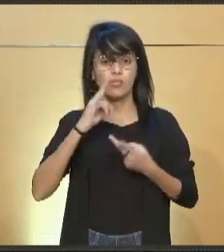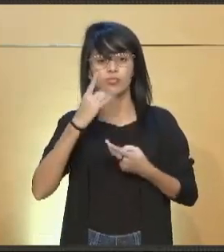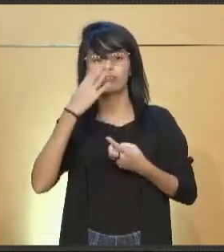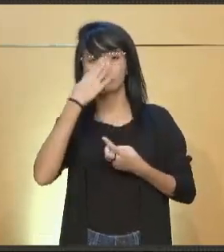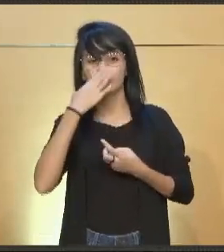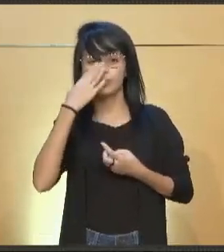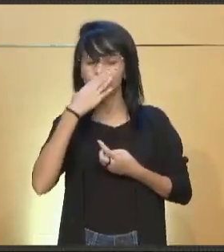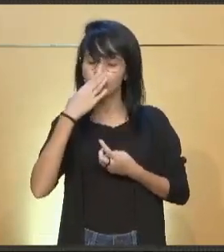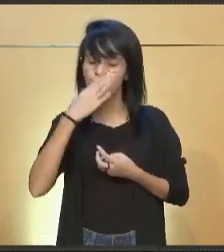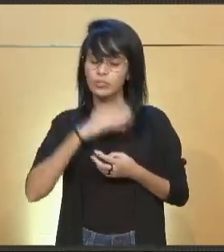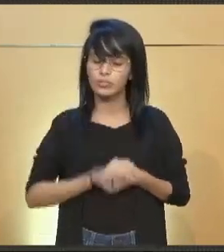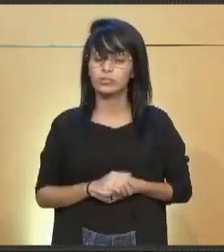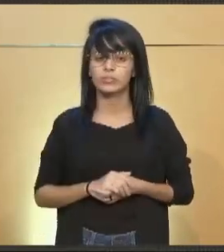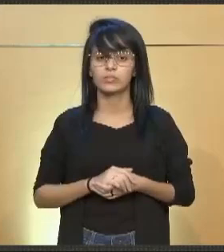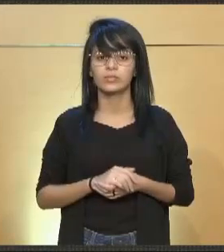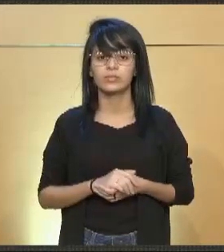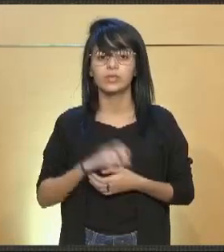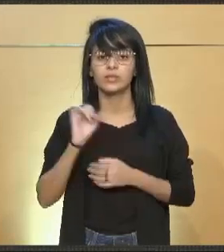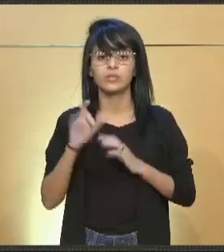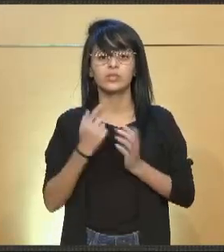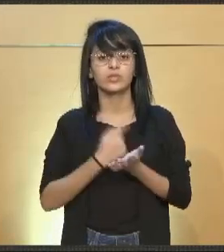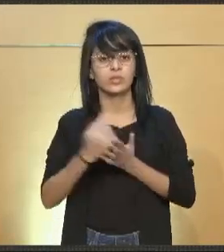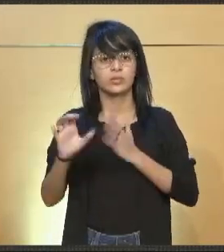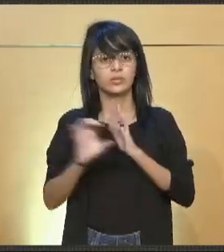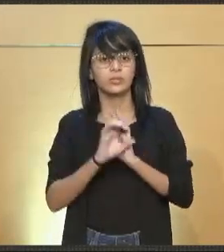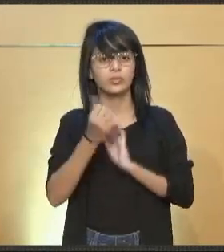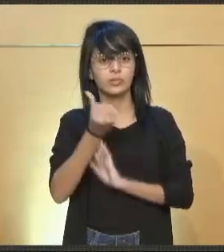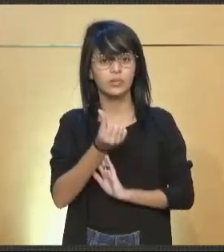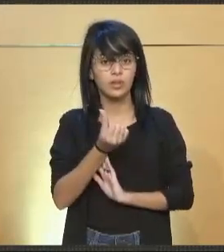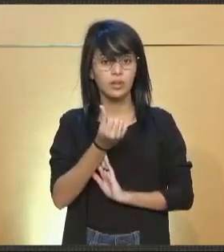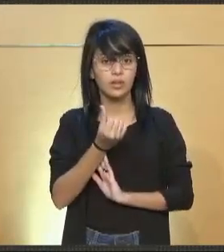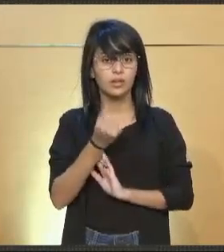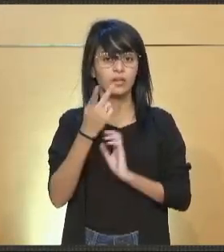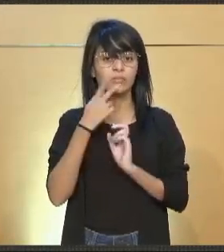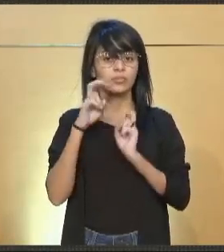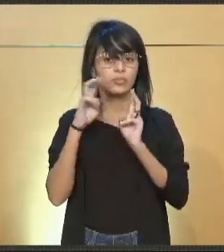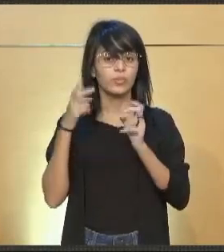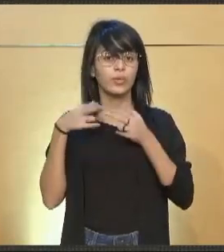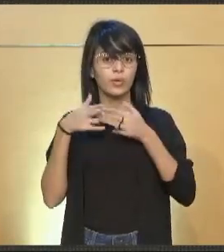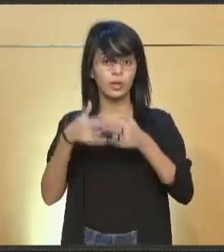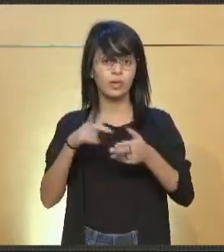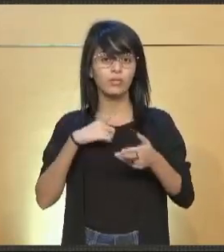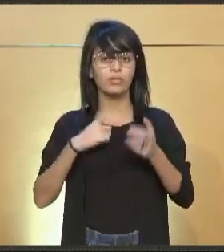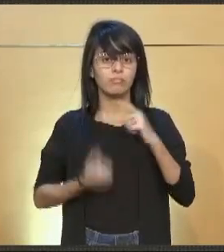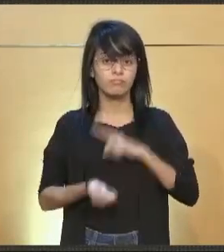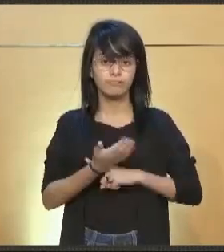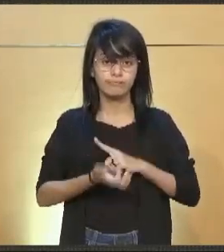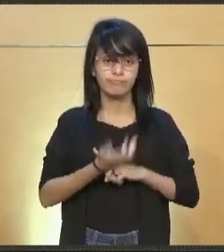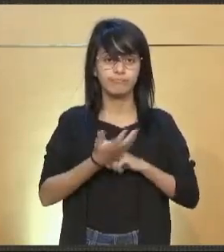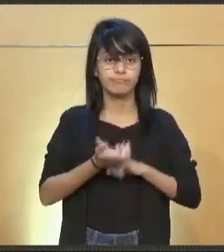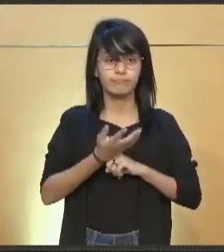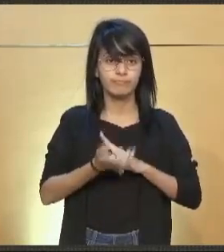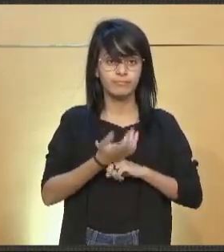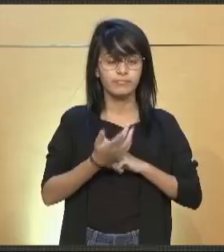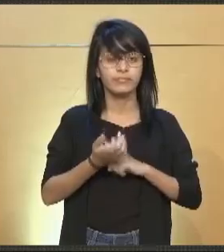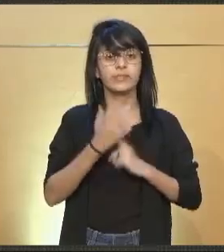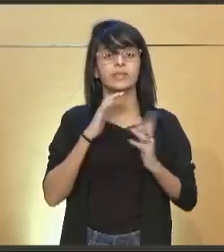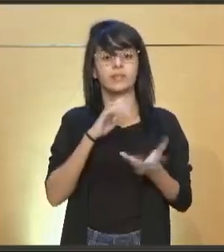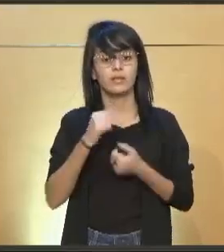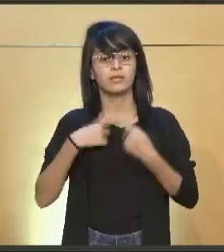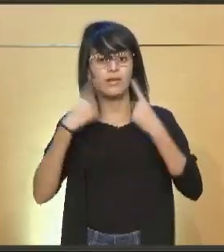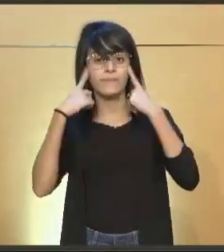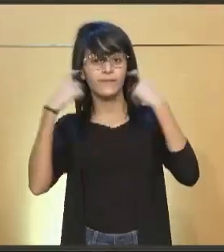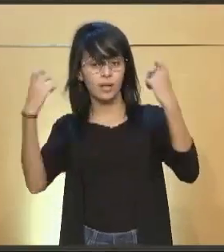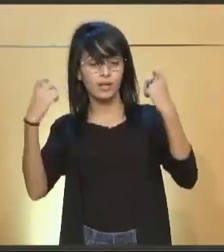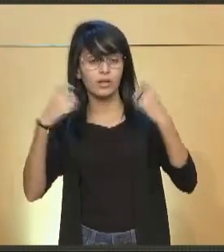contexto. Se você for em Gênesis 6, que fala a narrativa de Noé, ele vai dizer que havia corrupção, que a terra tinha muita